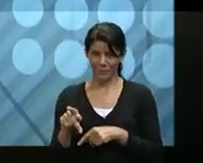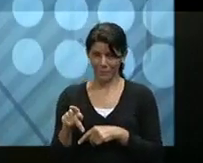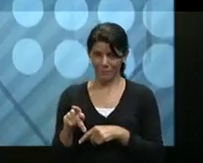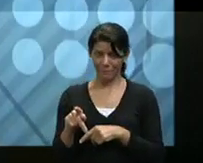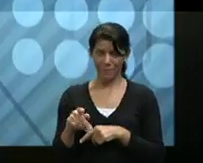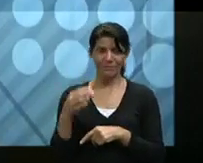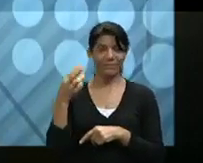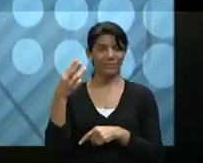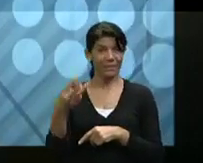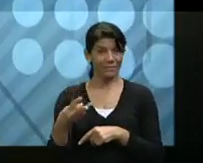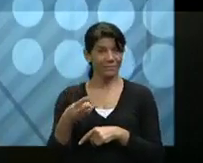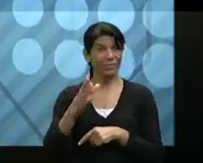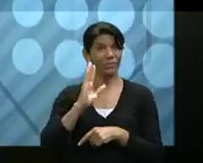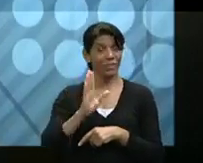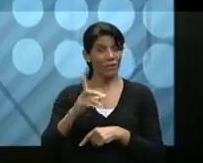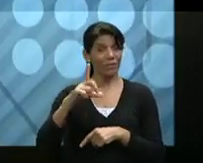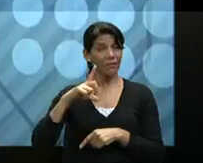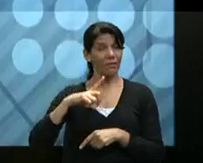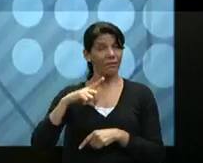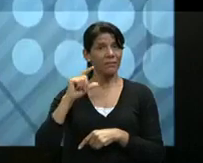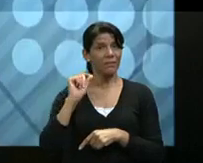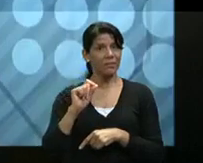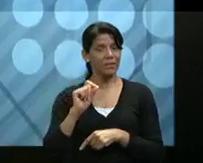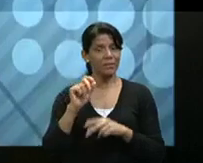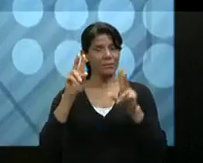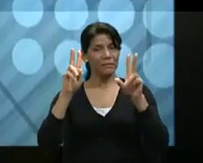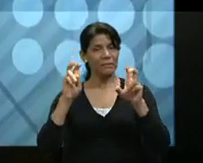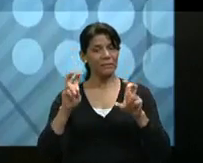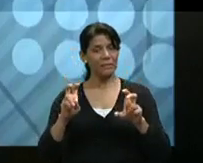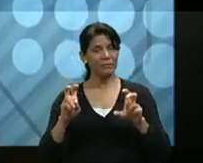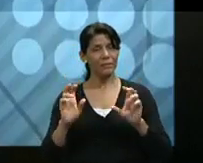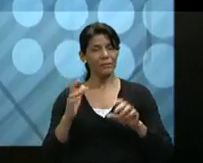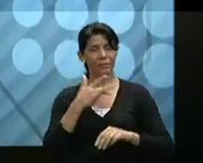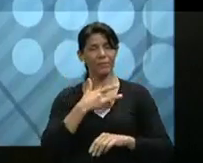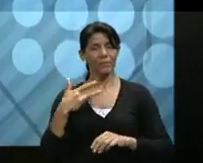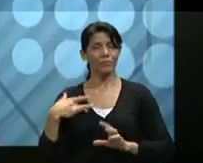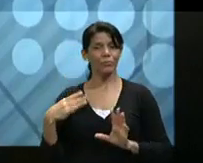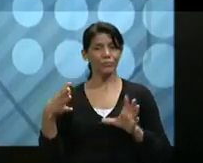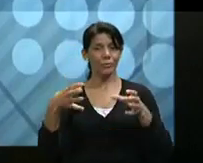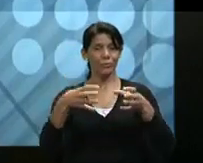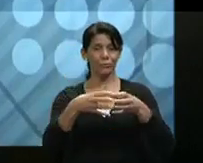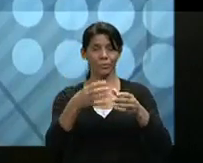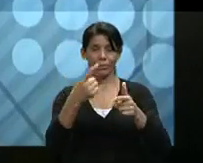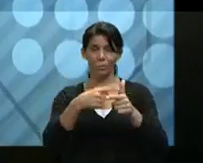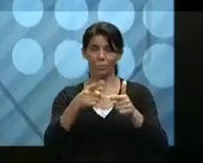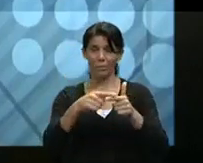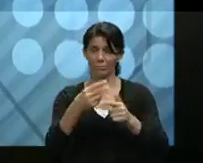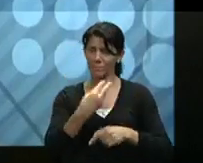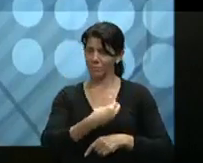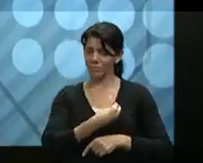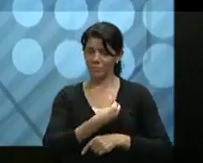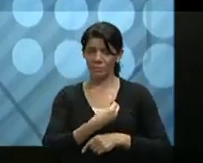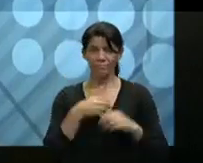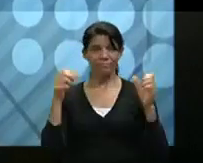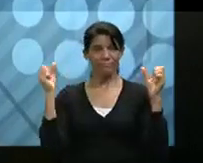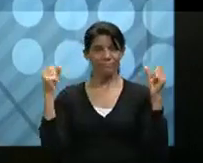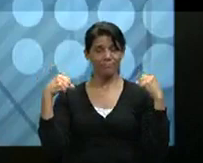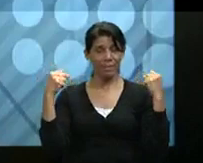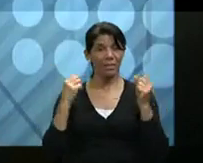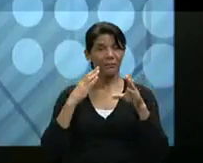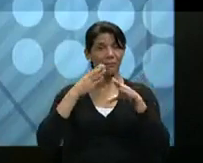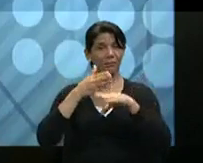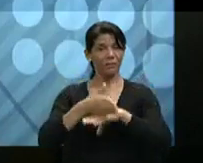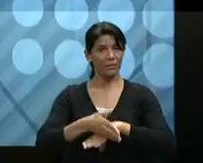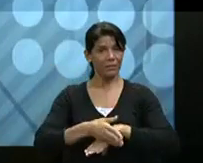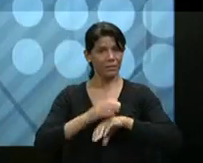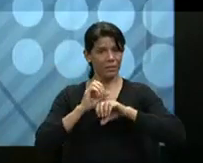situação problema 3, que já traz essa abordagem da saúde coletiva num problema do cotidiano, e a educação física através